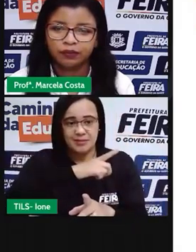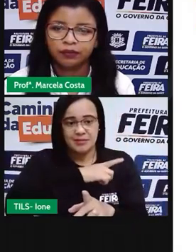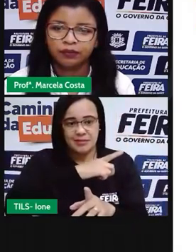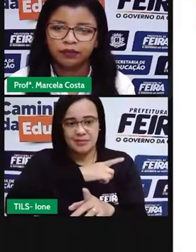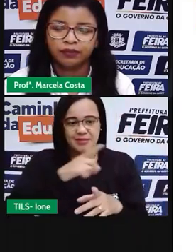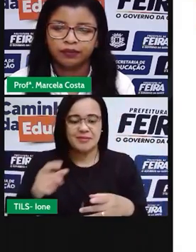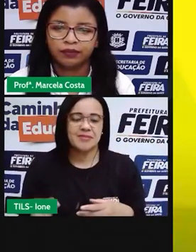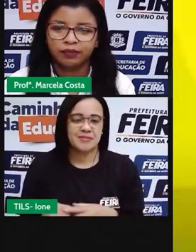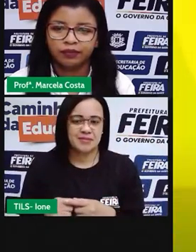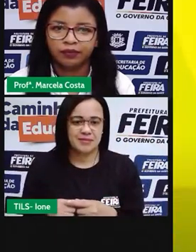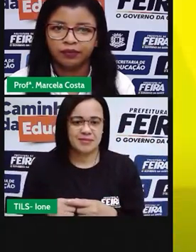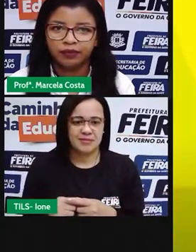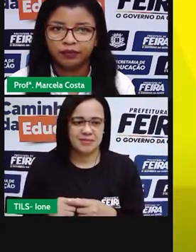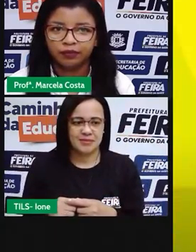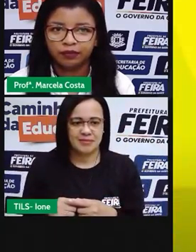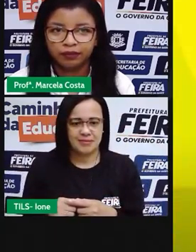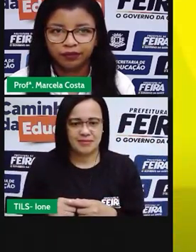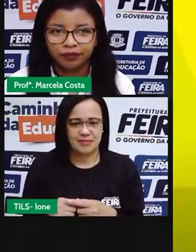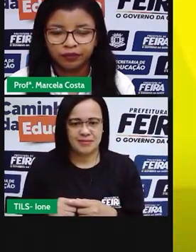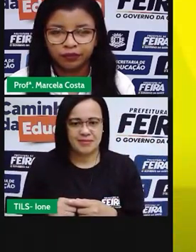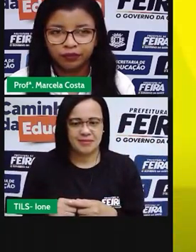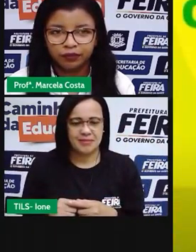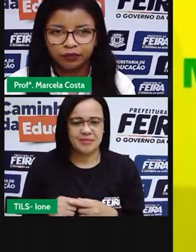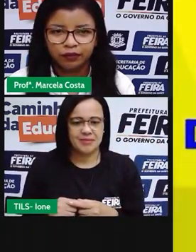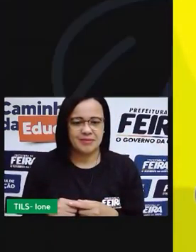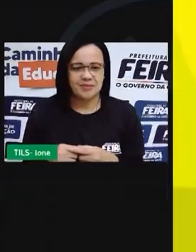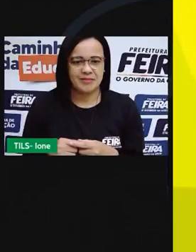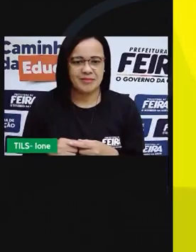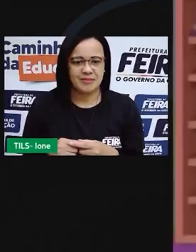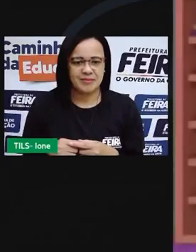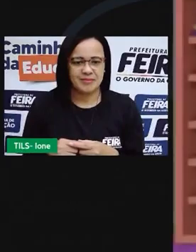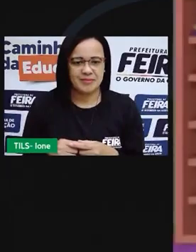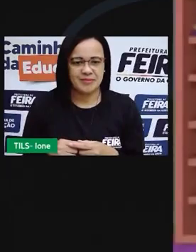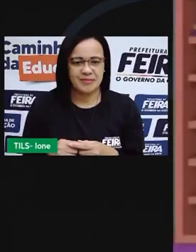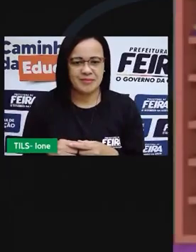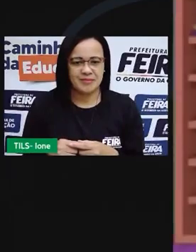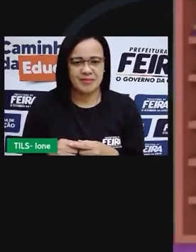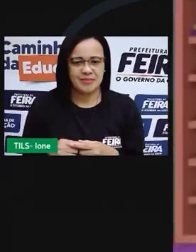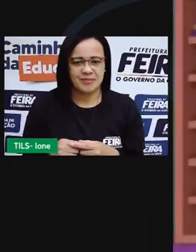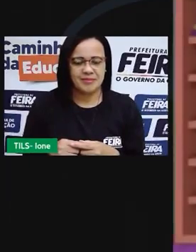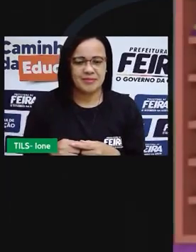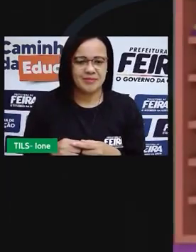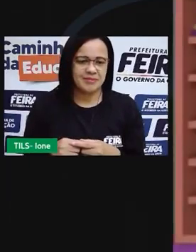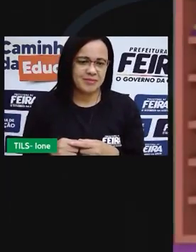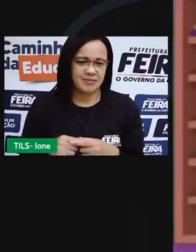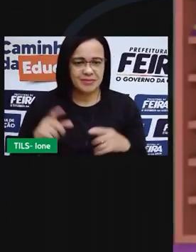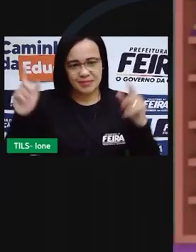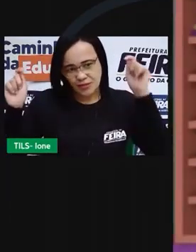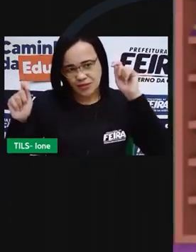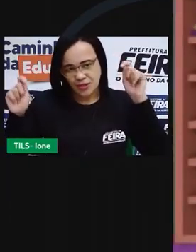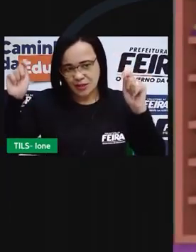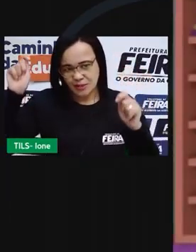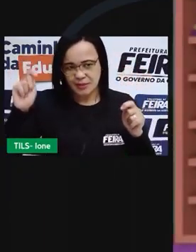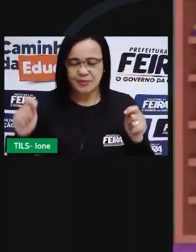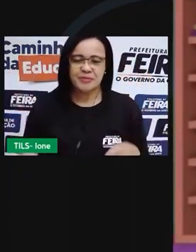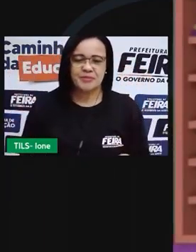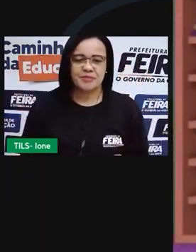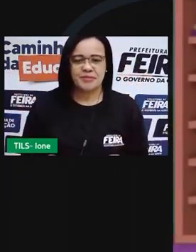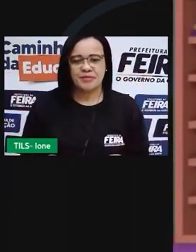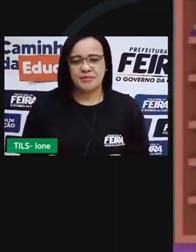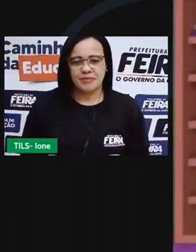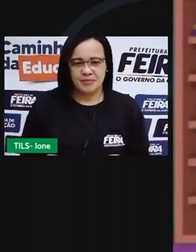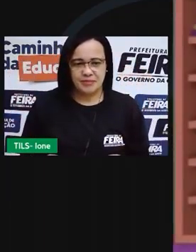para cantar e dançar com você. Esse vídeo você consegue acessar no YouTube por meio desse link que aparece